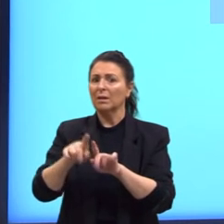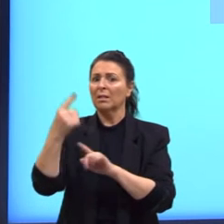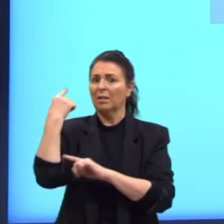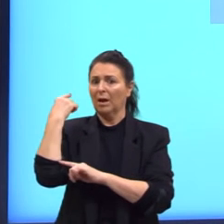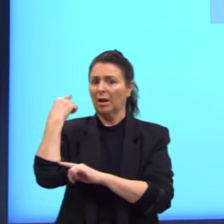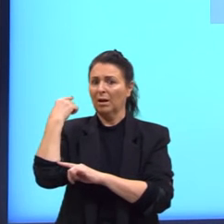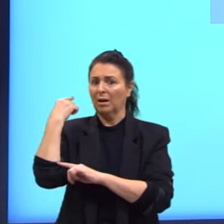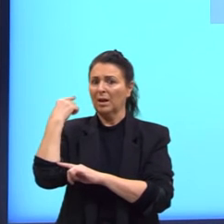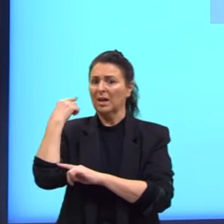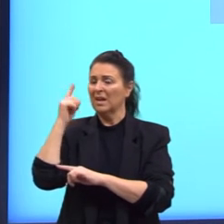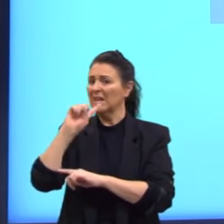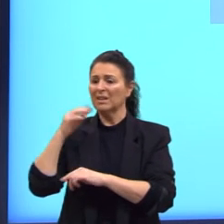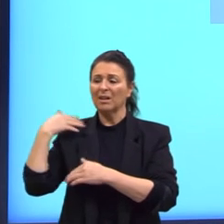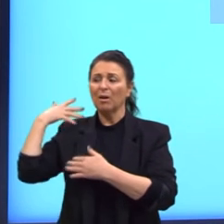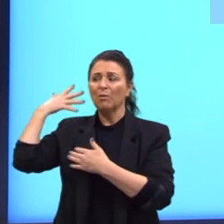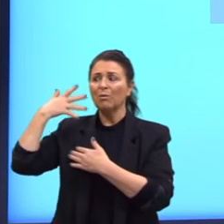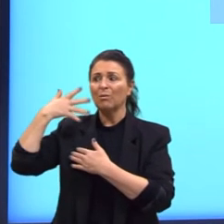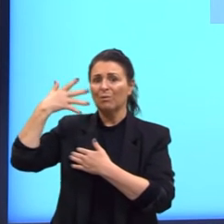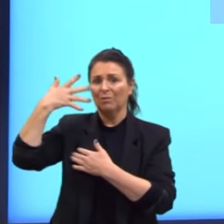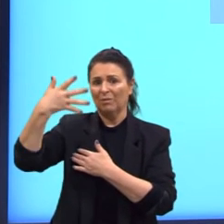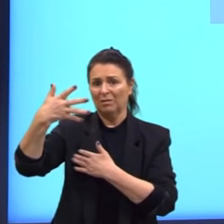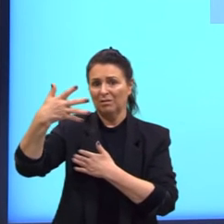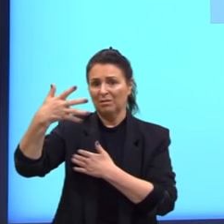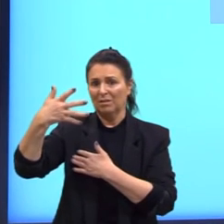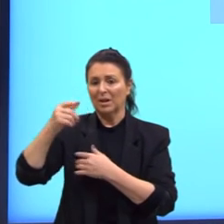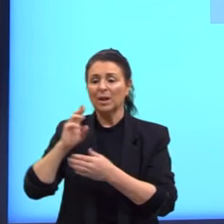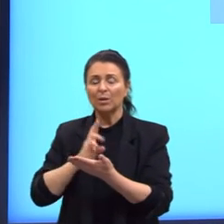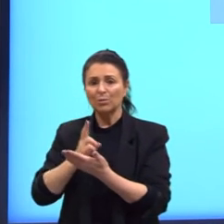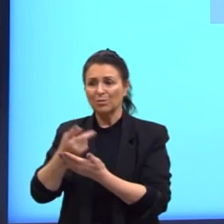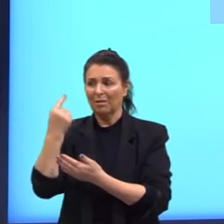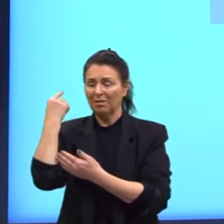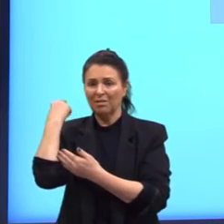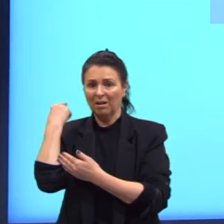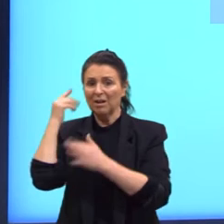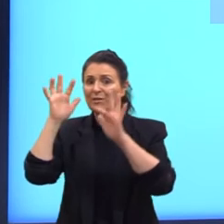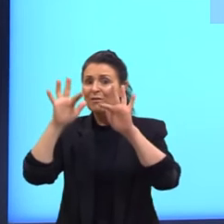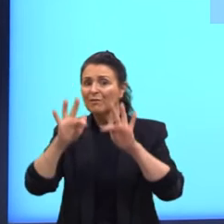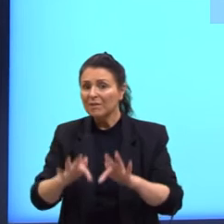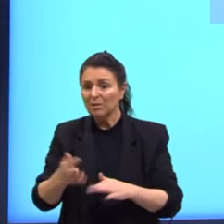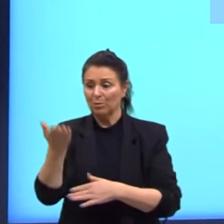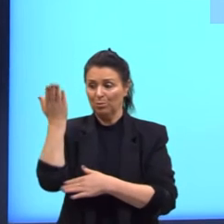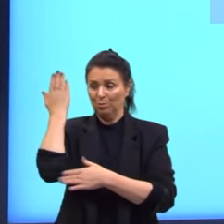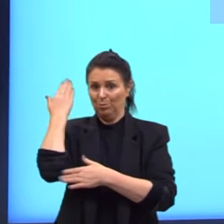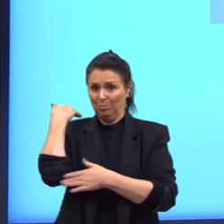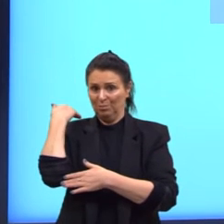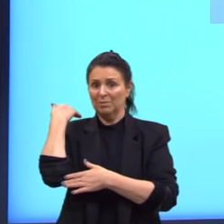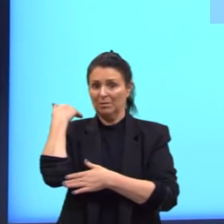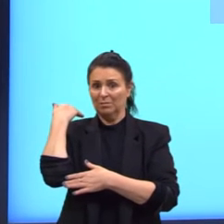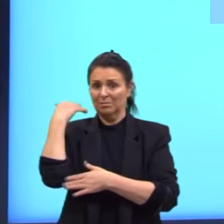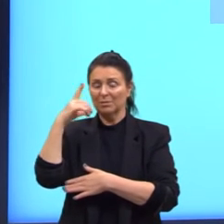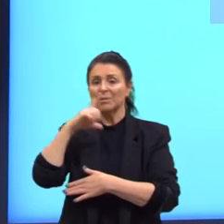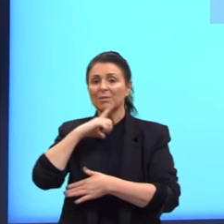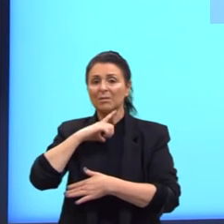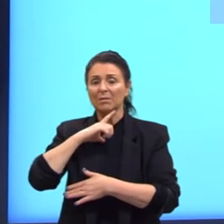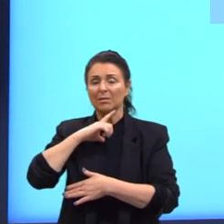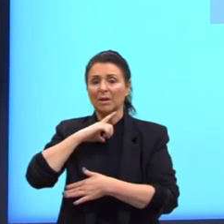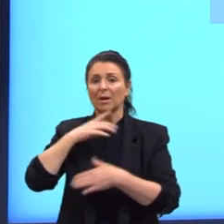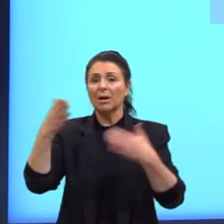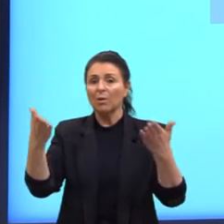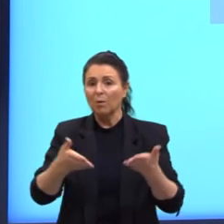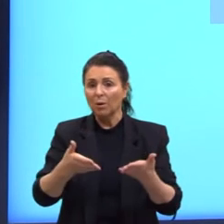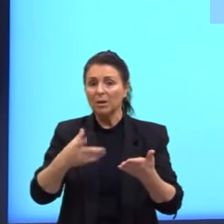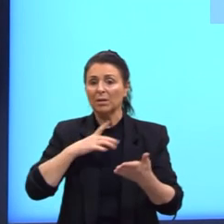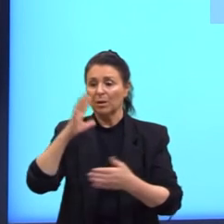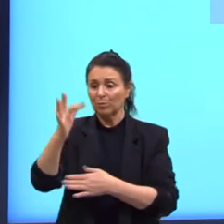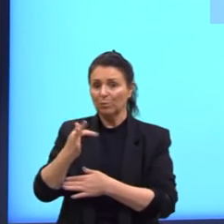do português não existem não tem nós não temos isso essa relação umas temos passado nós temos presente eu não sei no futuro mas nós não temos essa